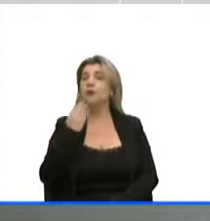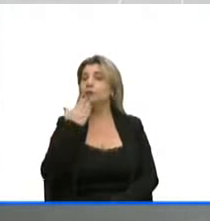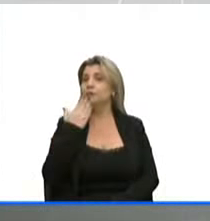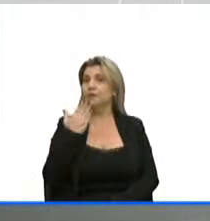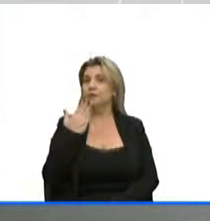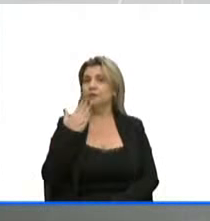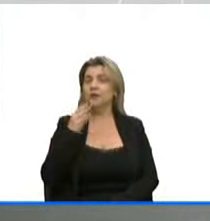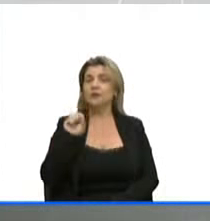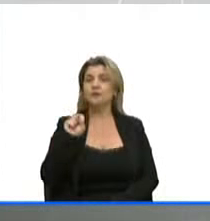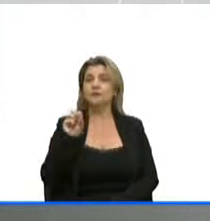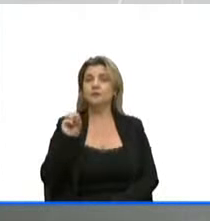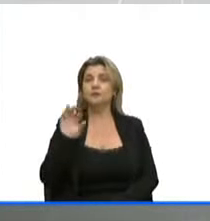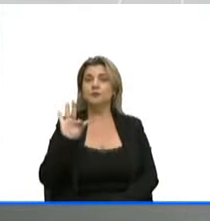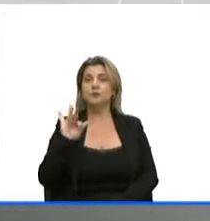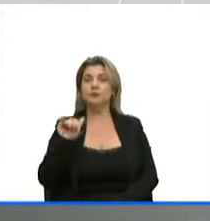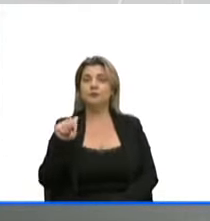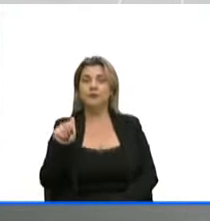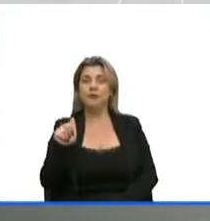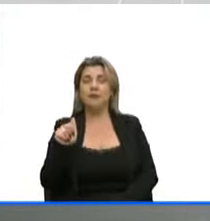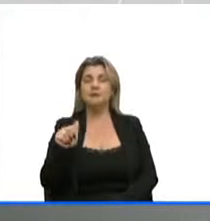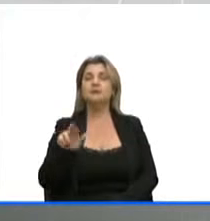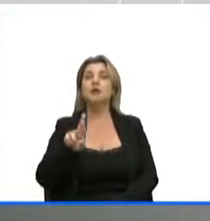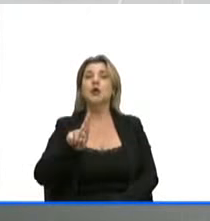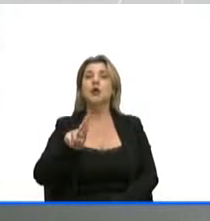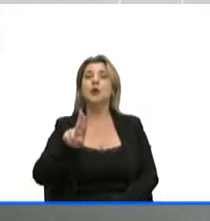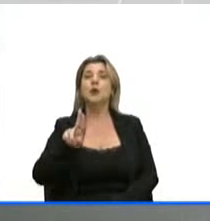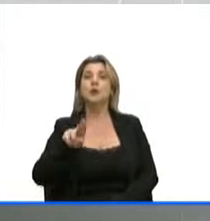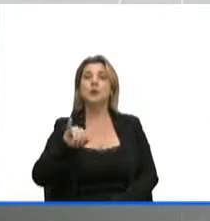Favorável, Sofia. Rui Irigaray.